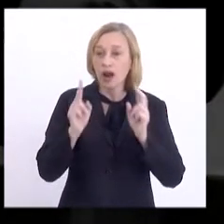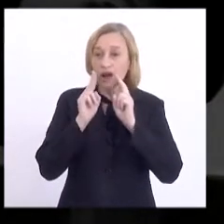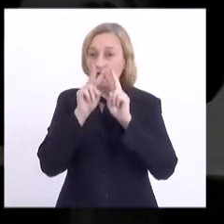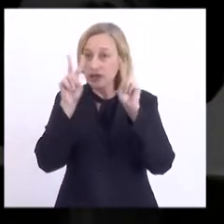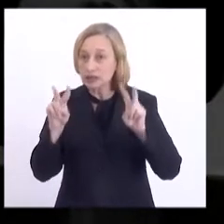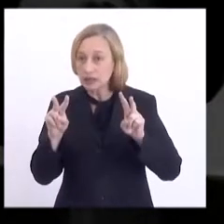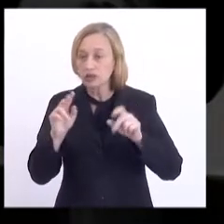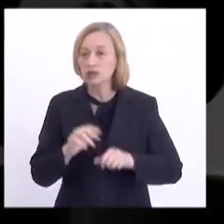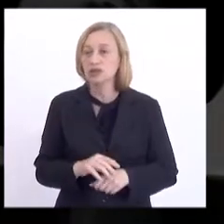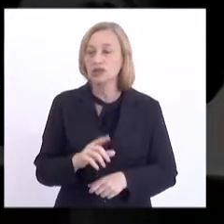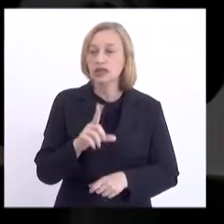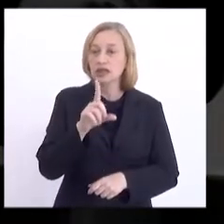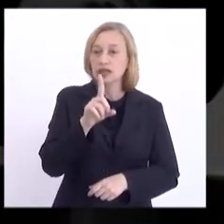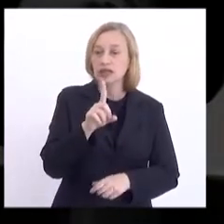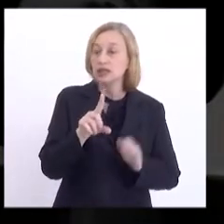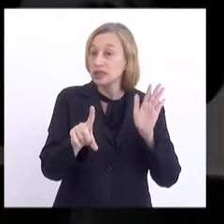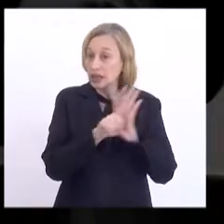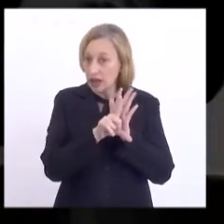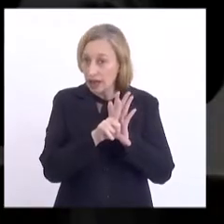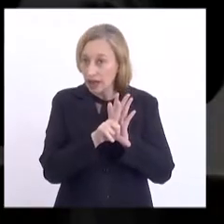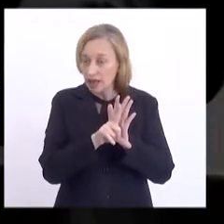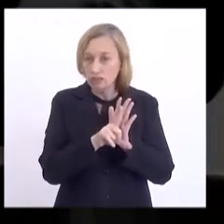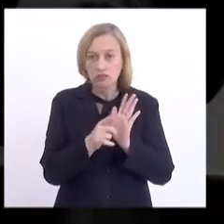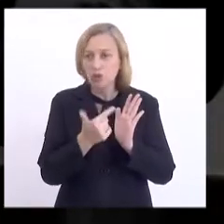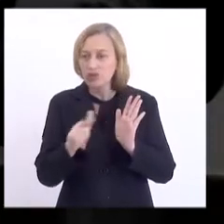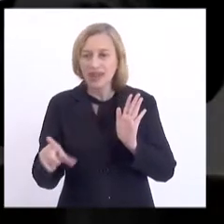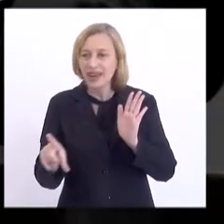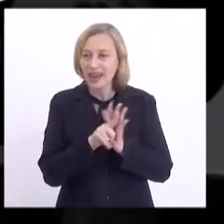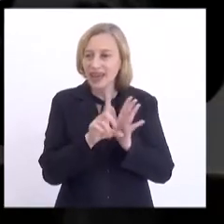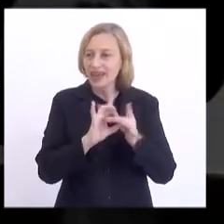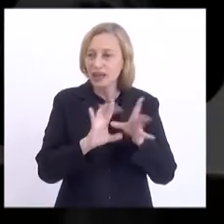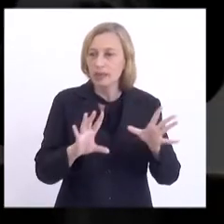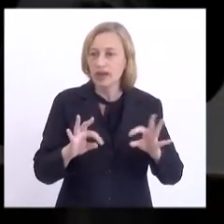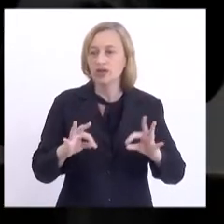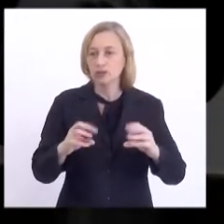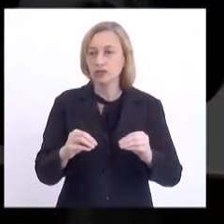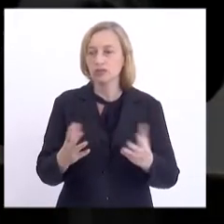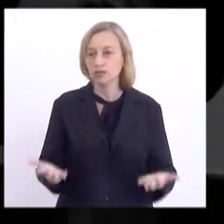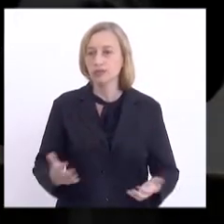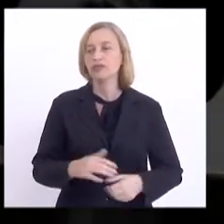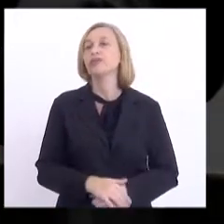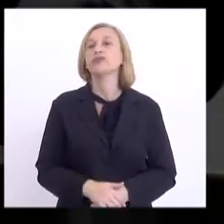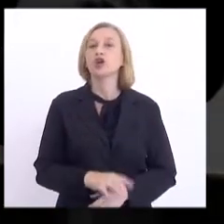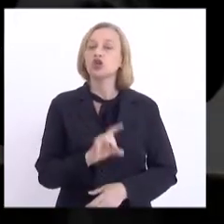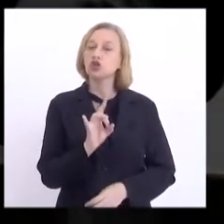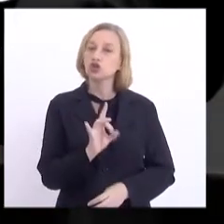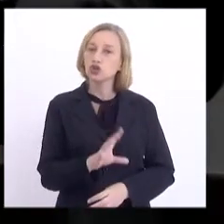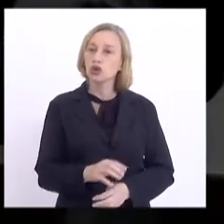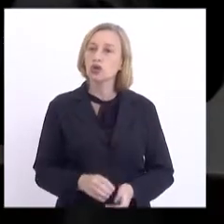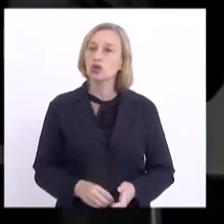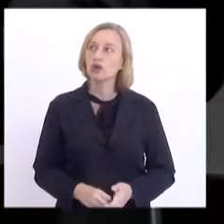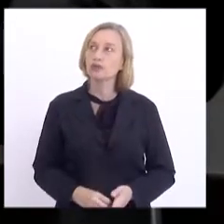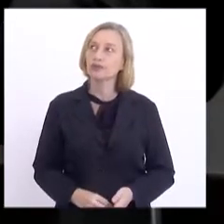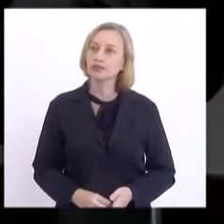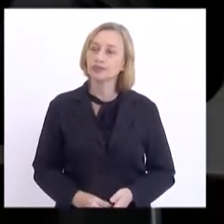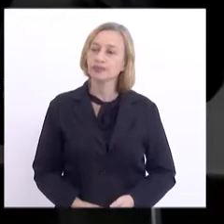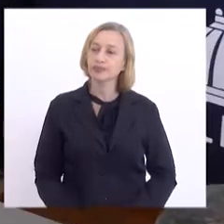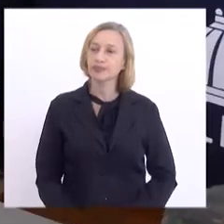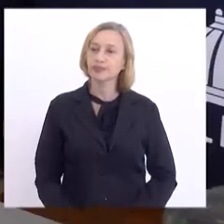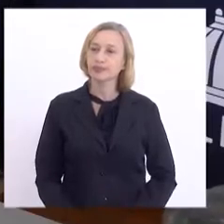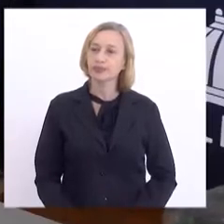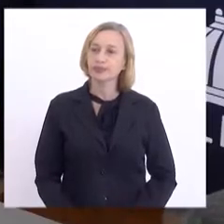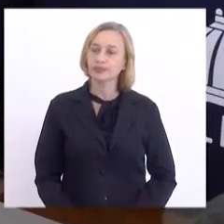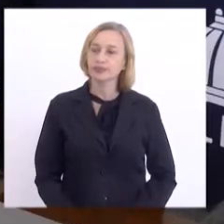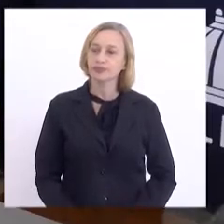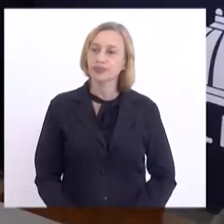vista de lei não há nenhuma lei que determine isso se eu só fazer essa